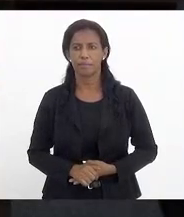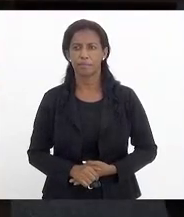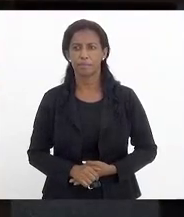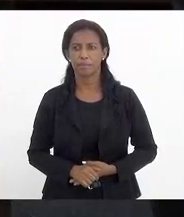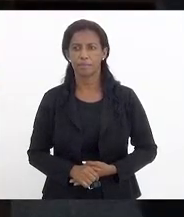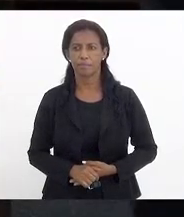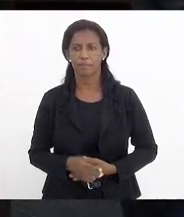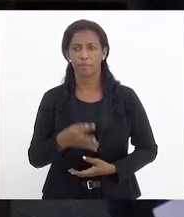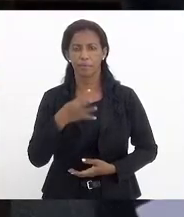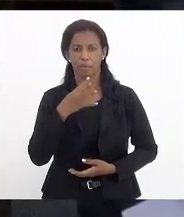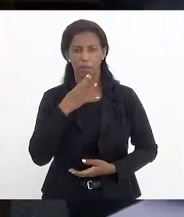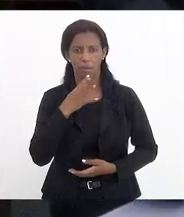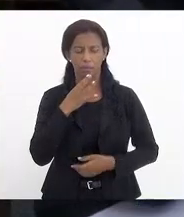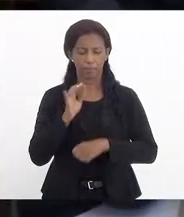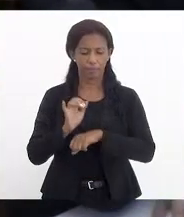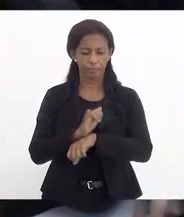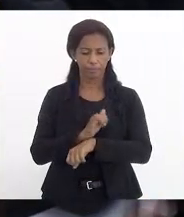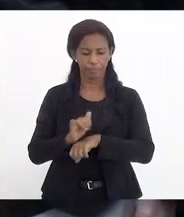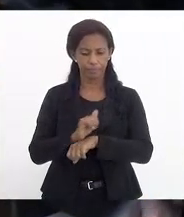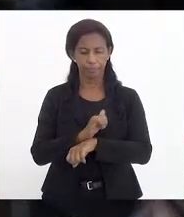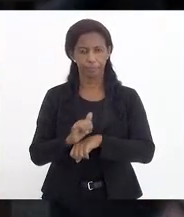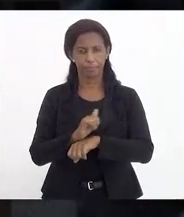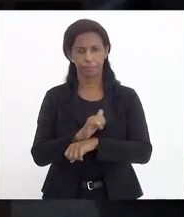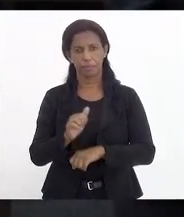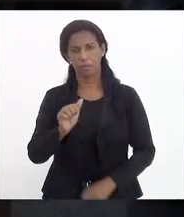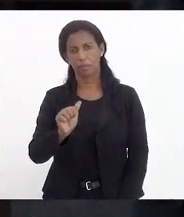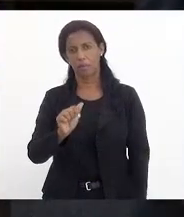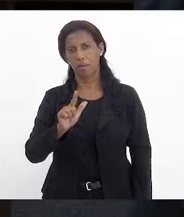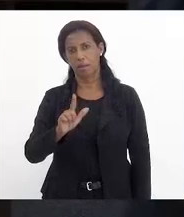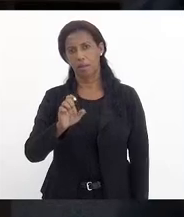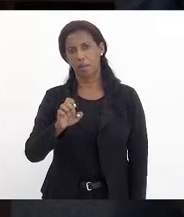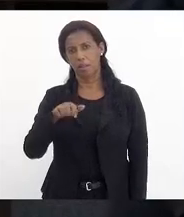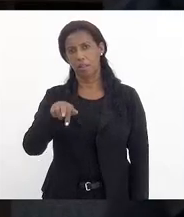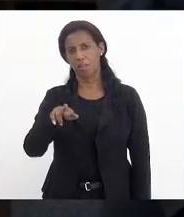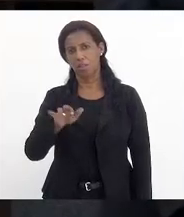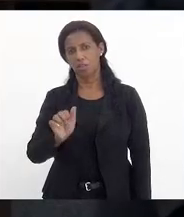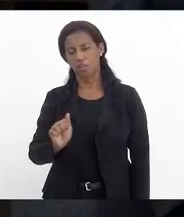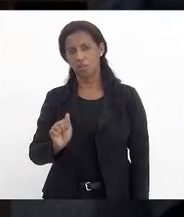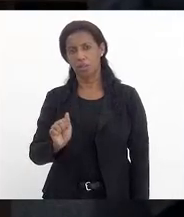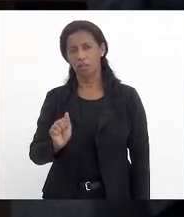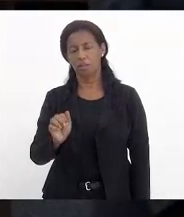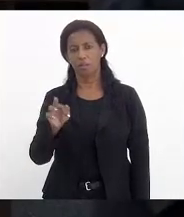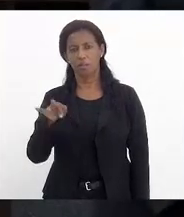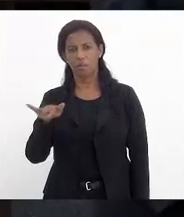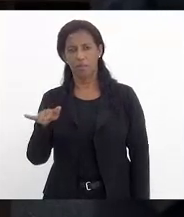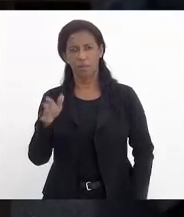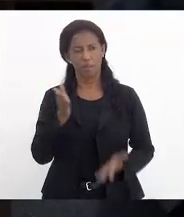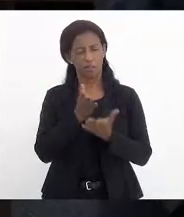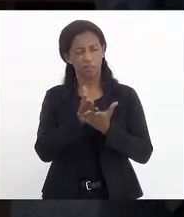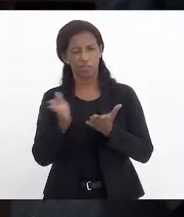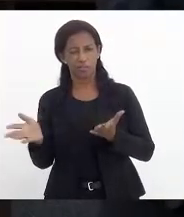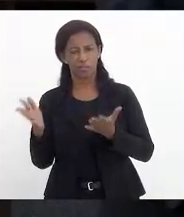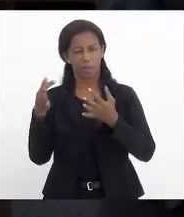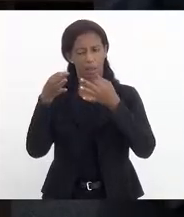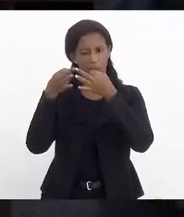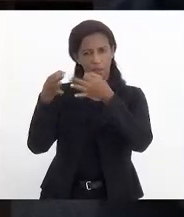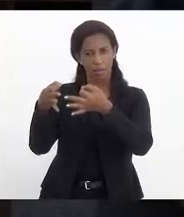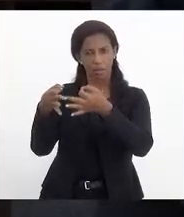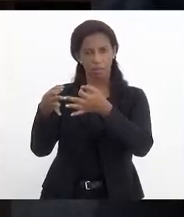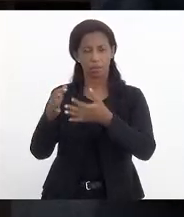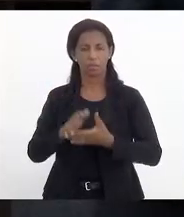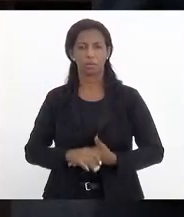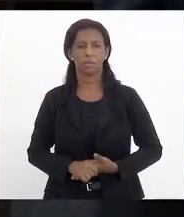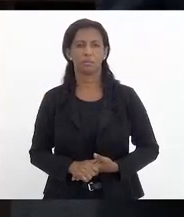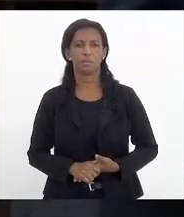Eu conheço a estratégia do deputado Alexandre Freitas, desviar a sua atenção para